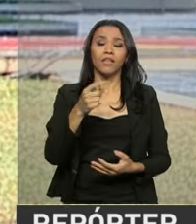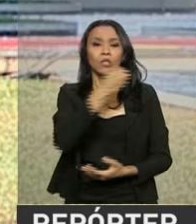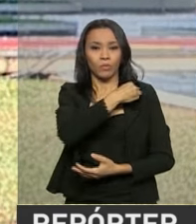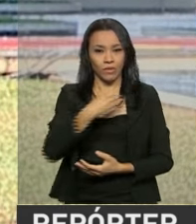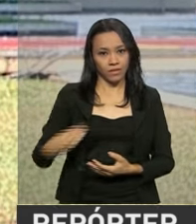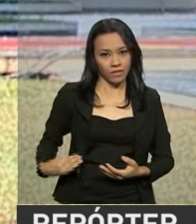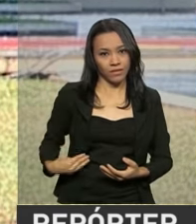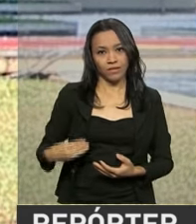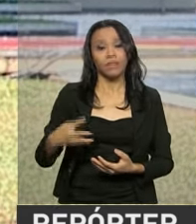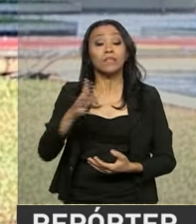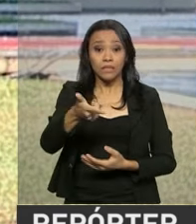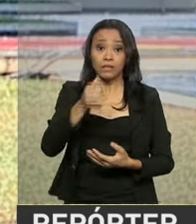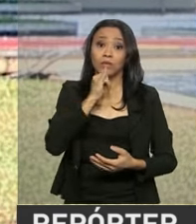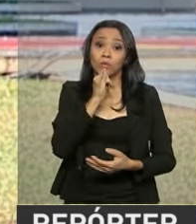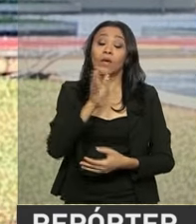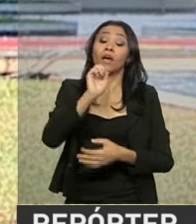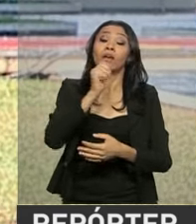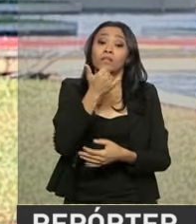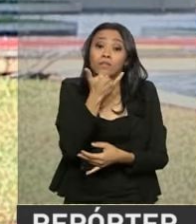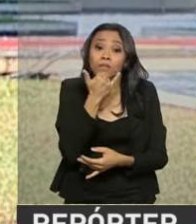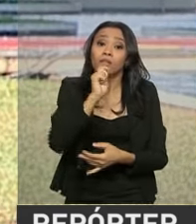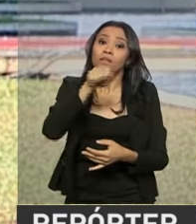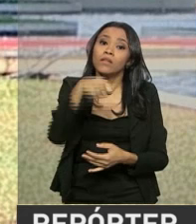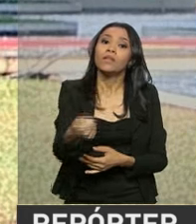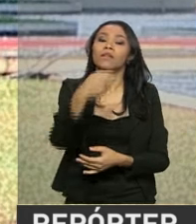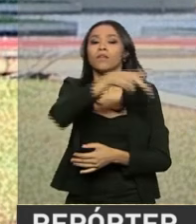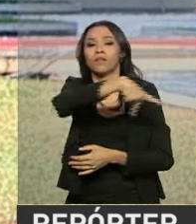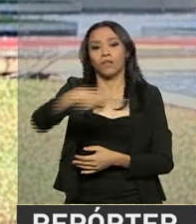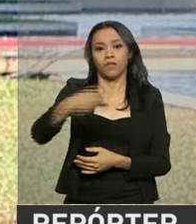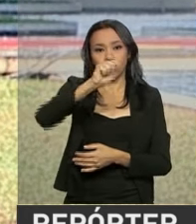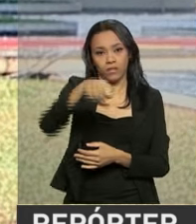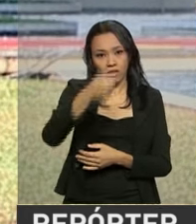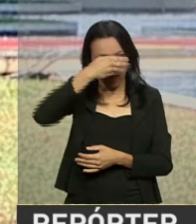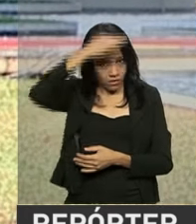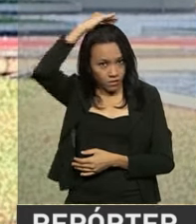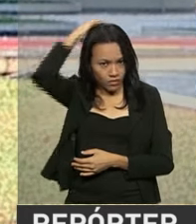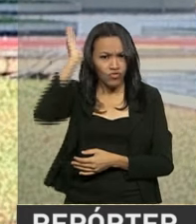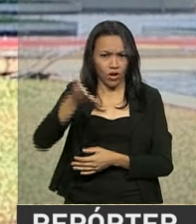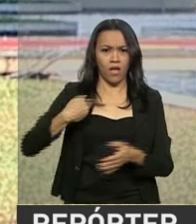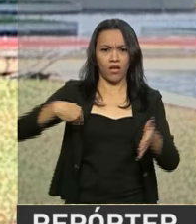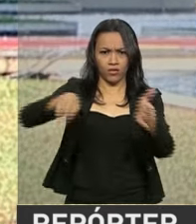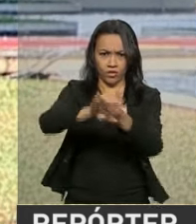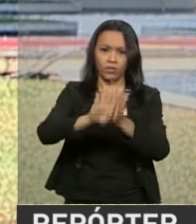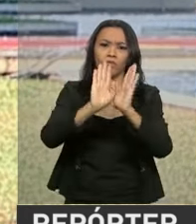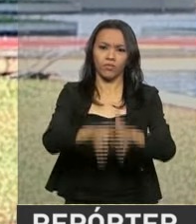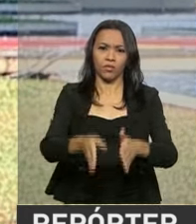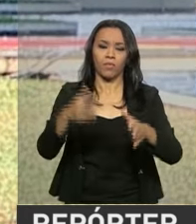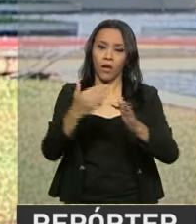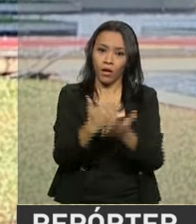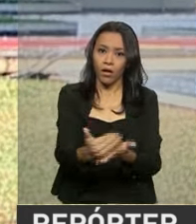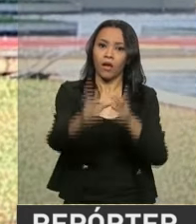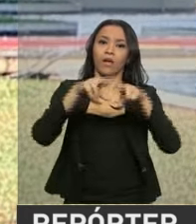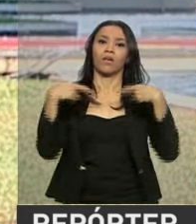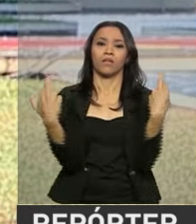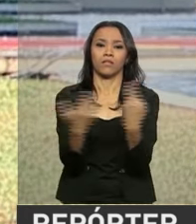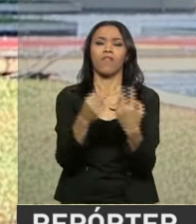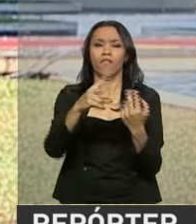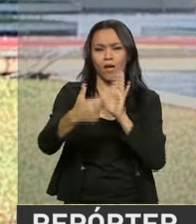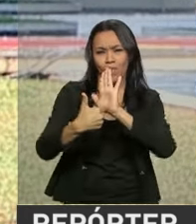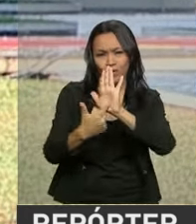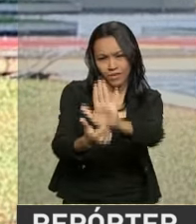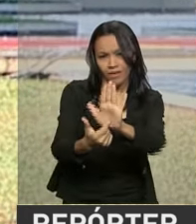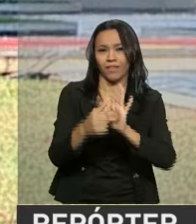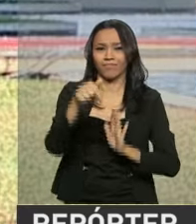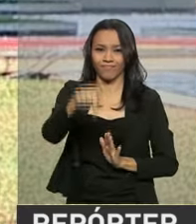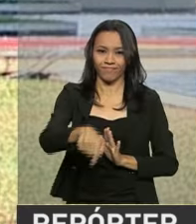da República interino, Michel Temer, já está aqui no Ministério da Justiça. A TV NBR vai transmitir ao vivo esta